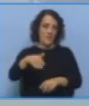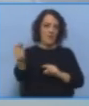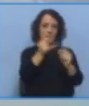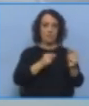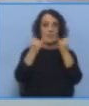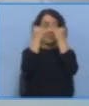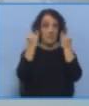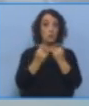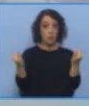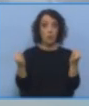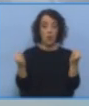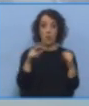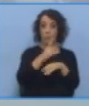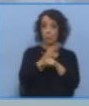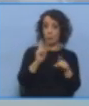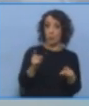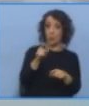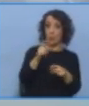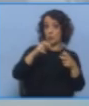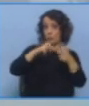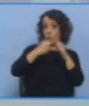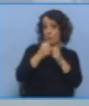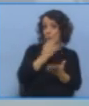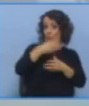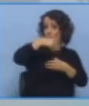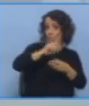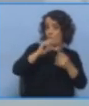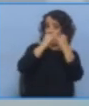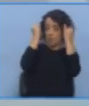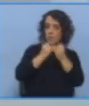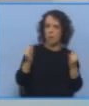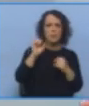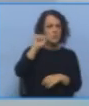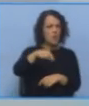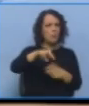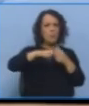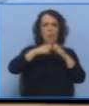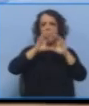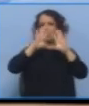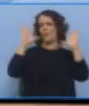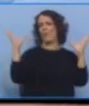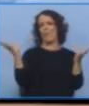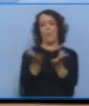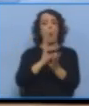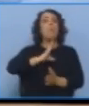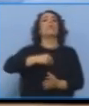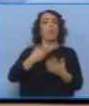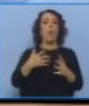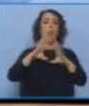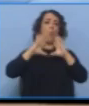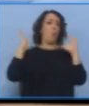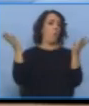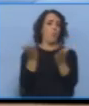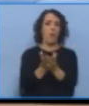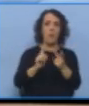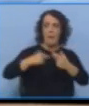nível internacional, porque é também ao nível internacional que se colocam estes problemas. Sim, estes problemas são problemas globais. Vivemos no mundo global, competimos